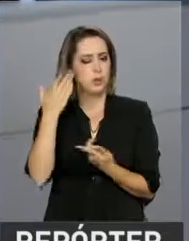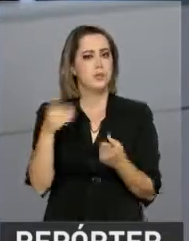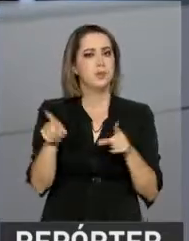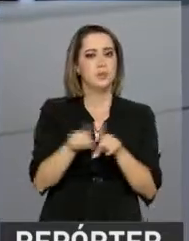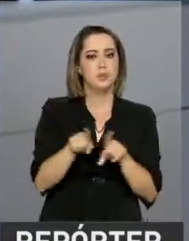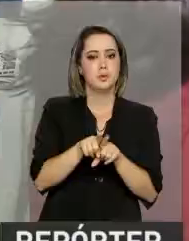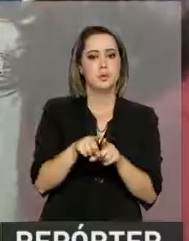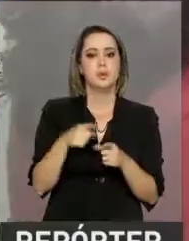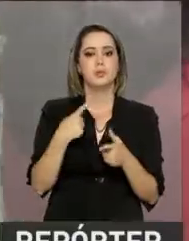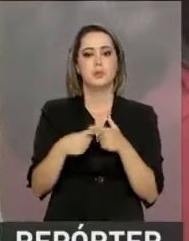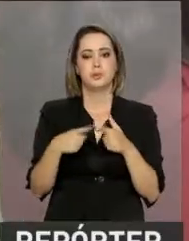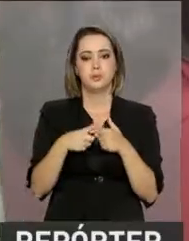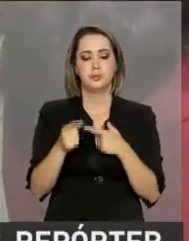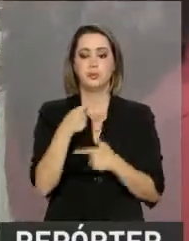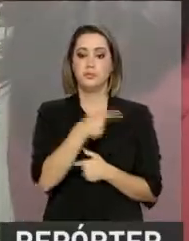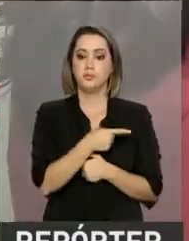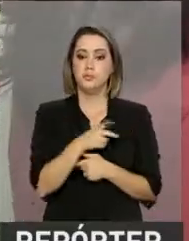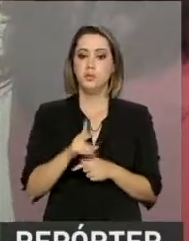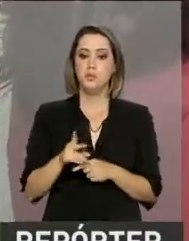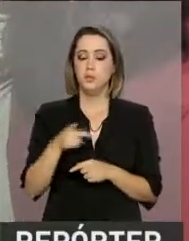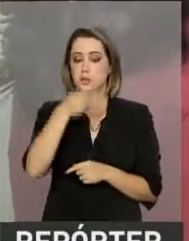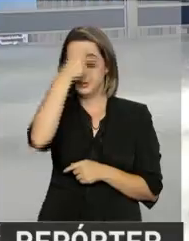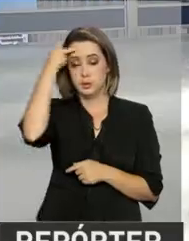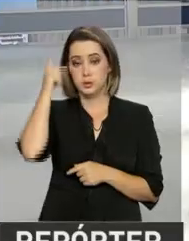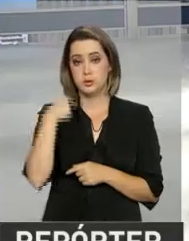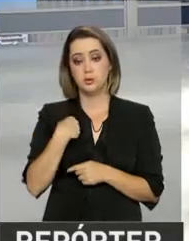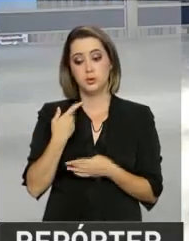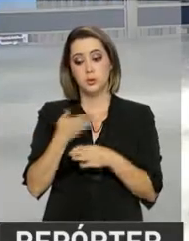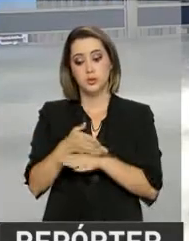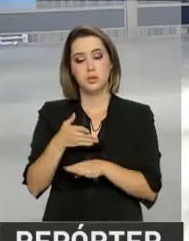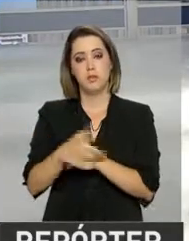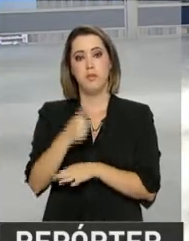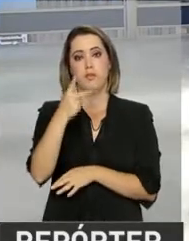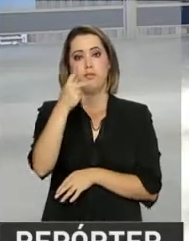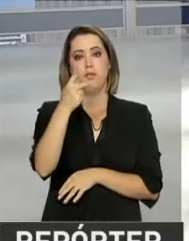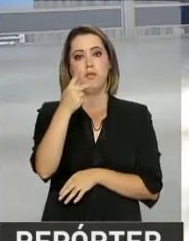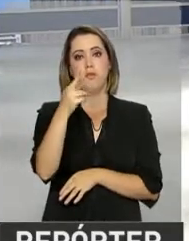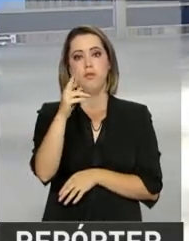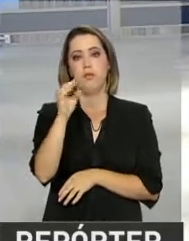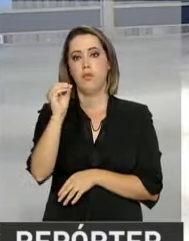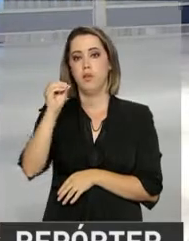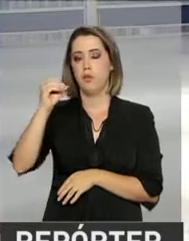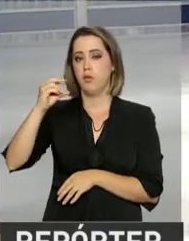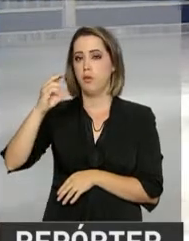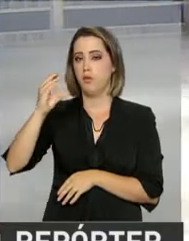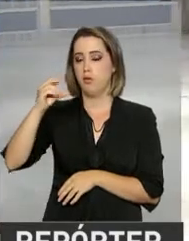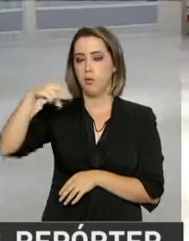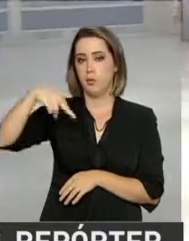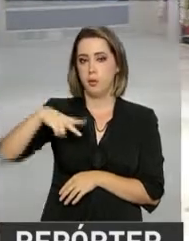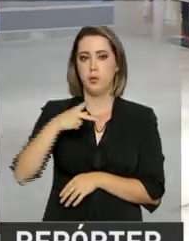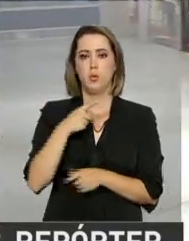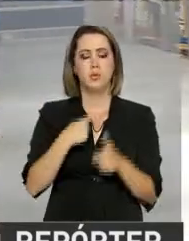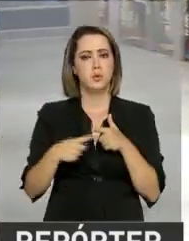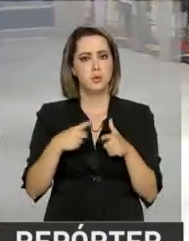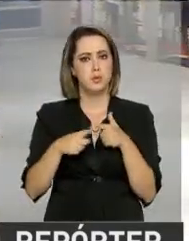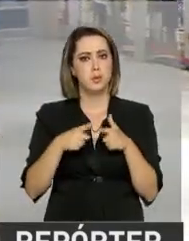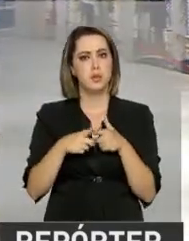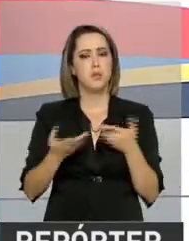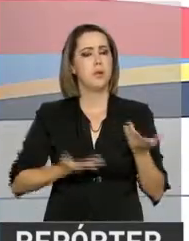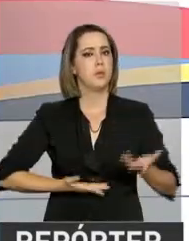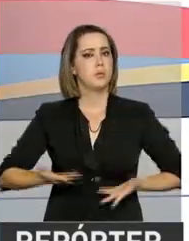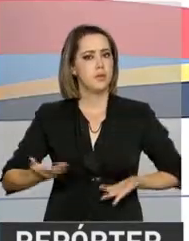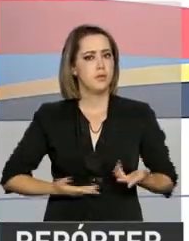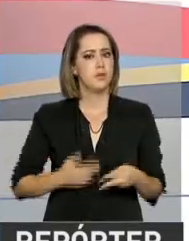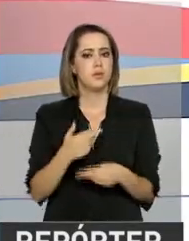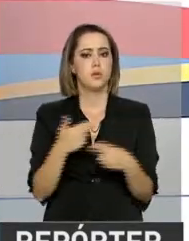aí criou aquele galo. Luciana está entre os consumidores que vão aos PROCONs para prestar queixas sobre problemas com produtos e serviços em